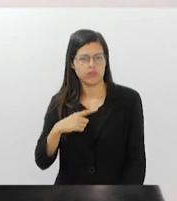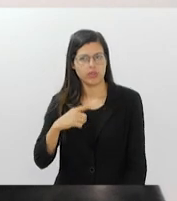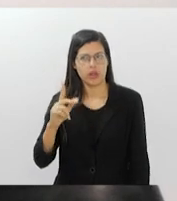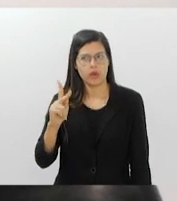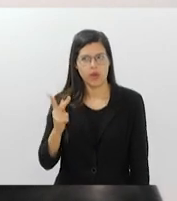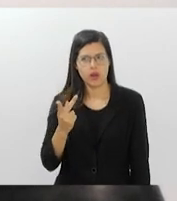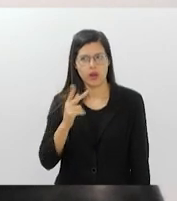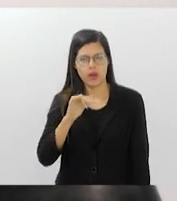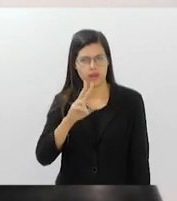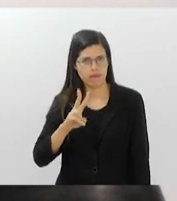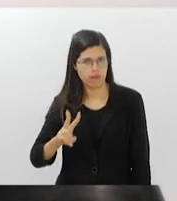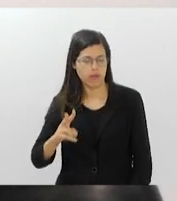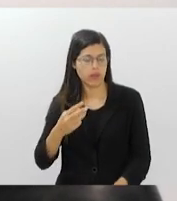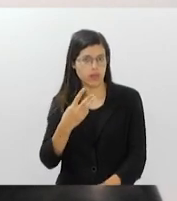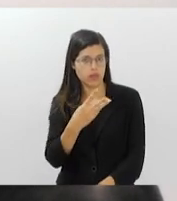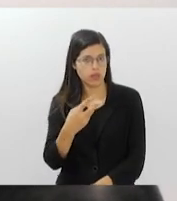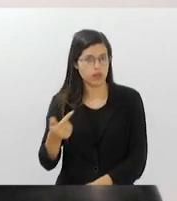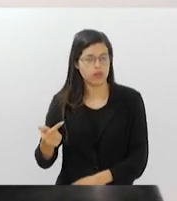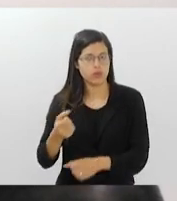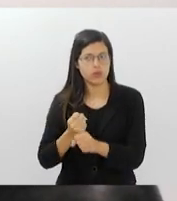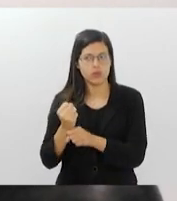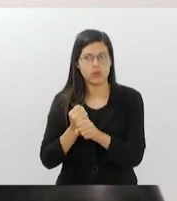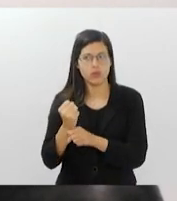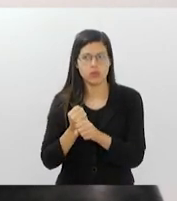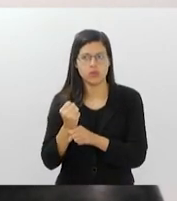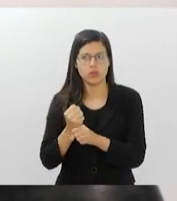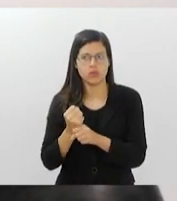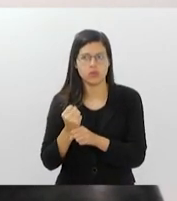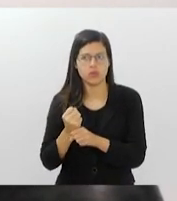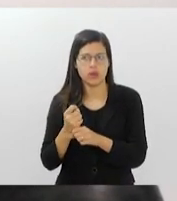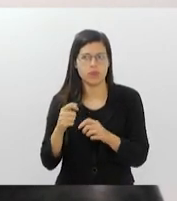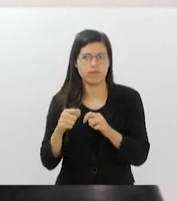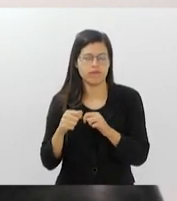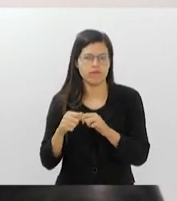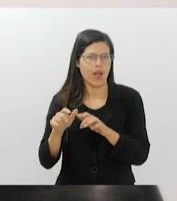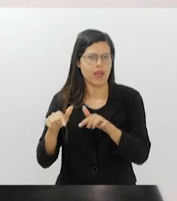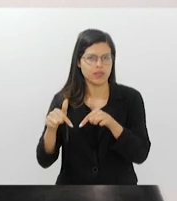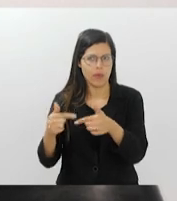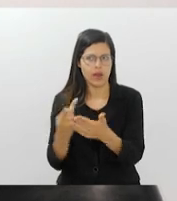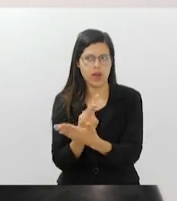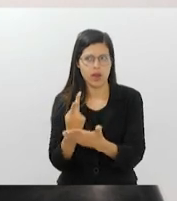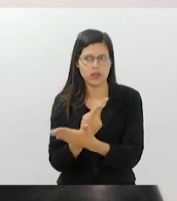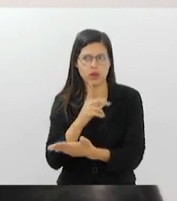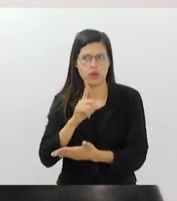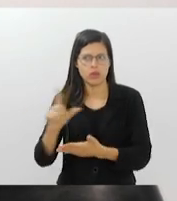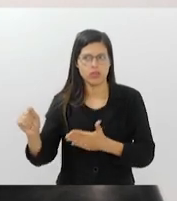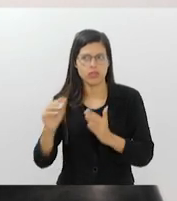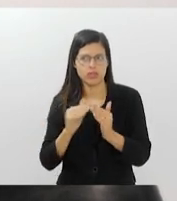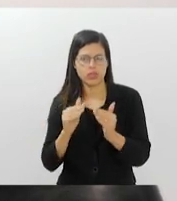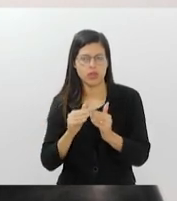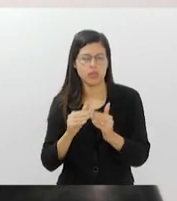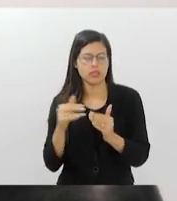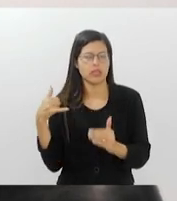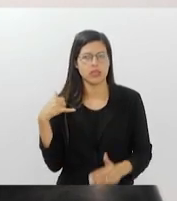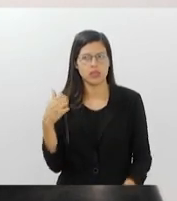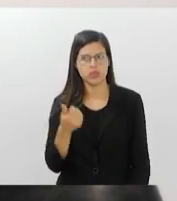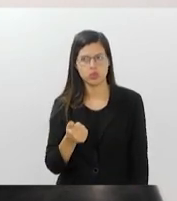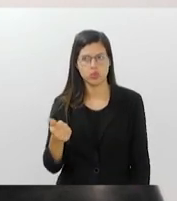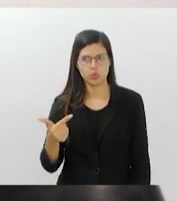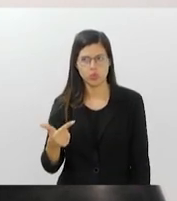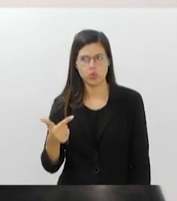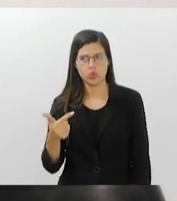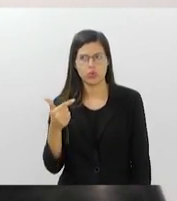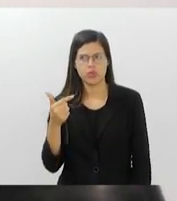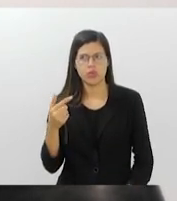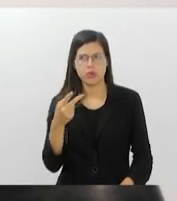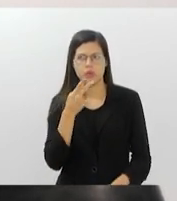e nesses 32 anos eu tomei um caminho errado eu saí de casa ao aos 12 anos por ser quem eu sou então vou falar um pouco sobre